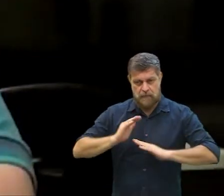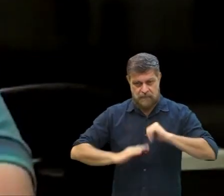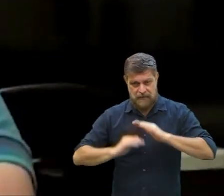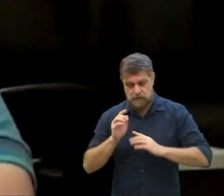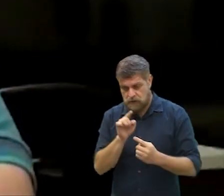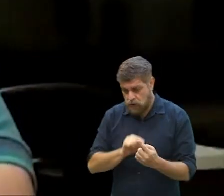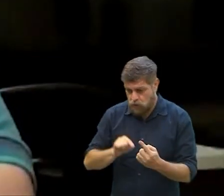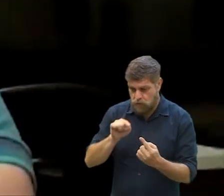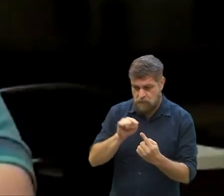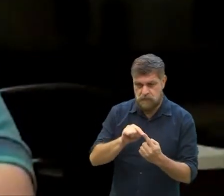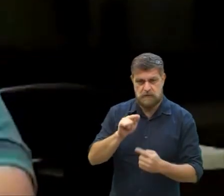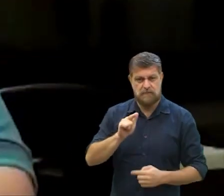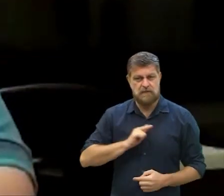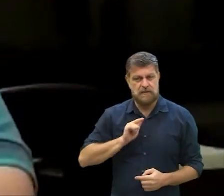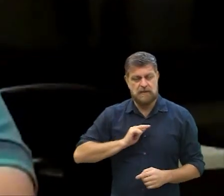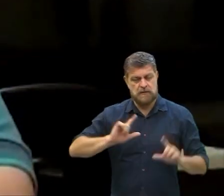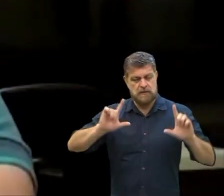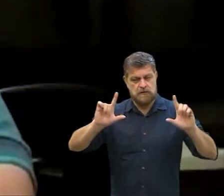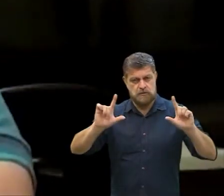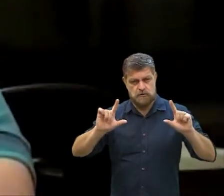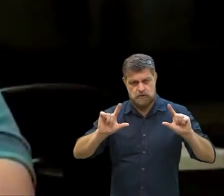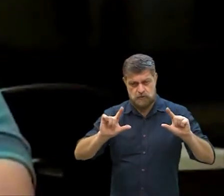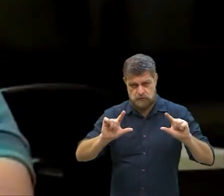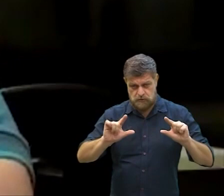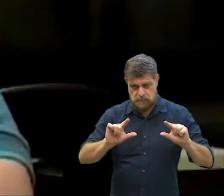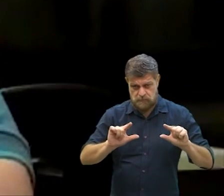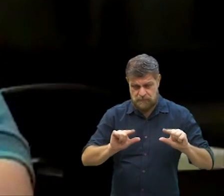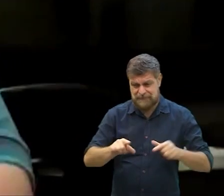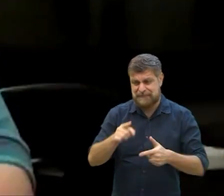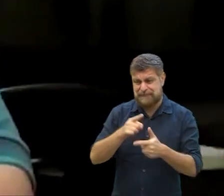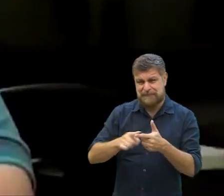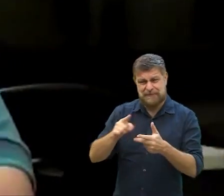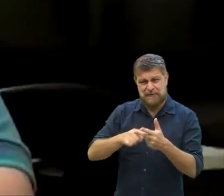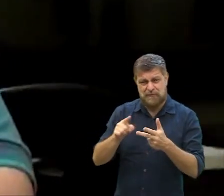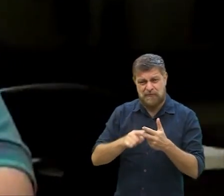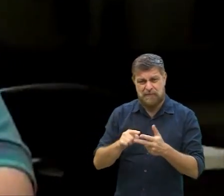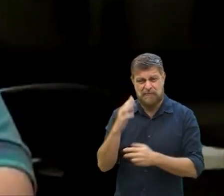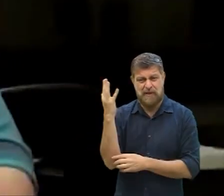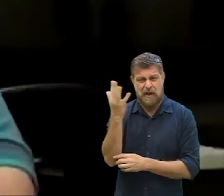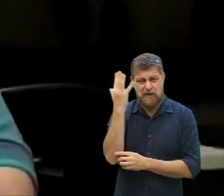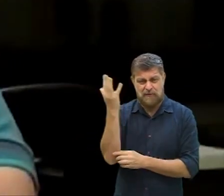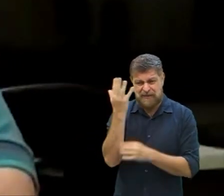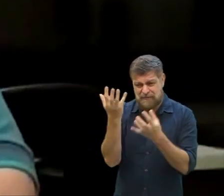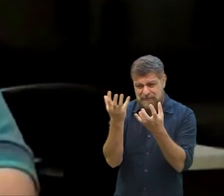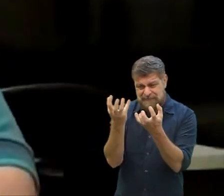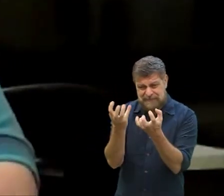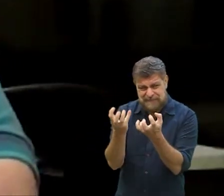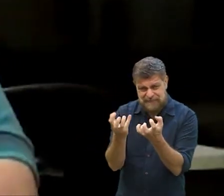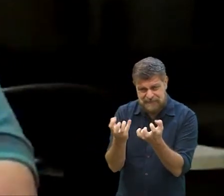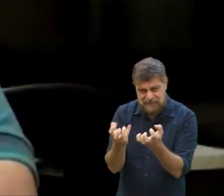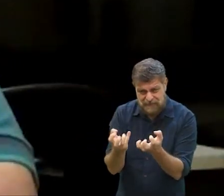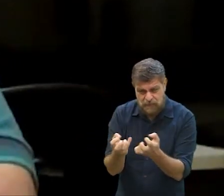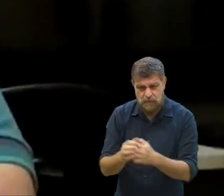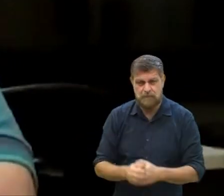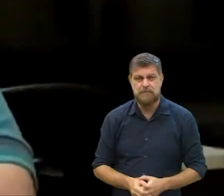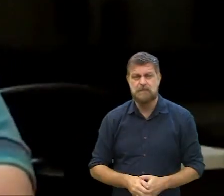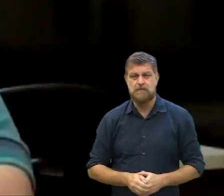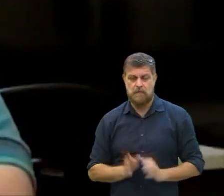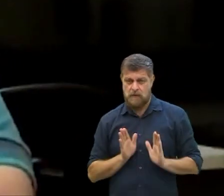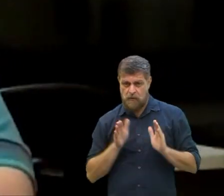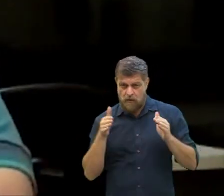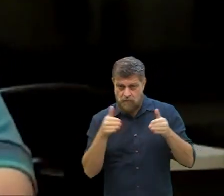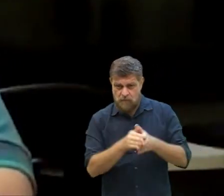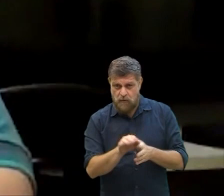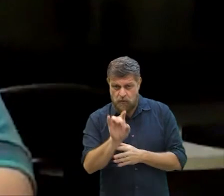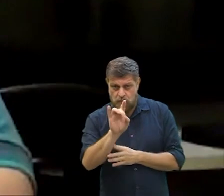que ela visa minimizar os efeitos nocivos da estiagem, aquilo que nós temos de mais grave, e ela não tem